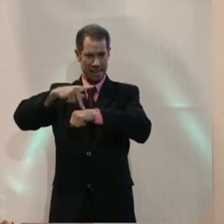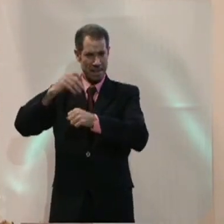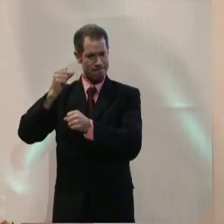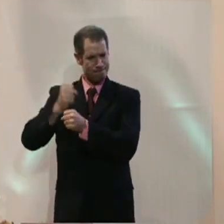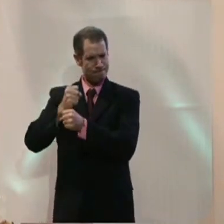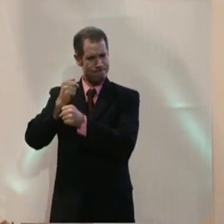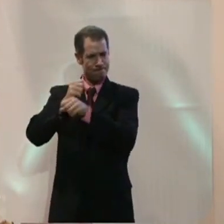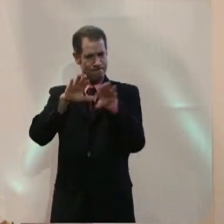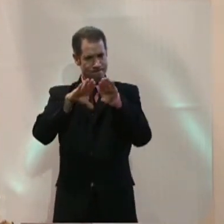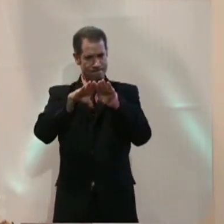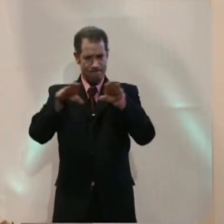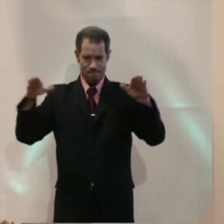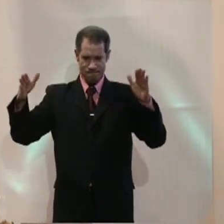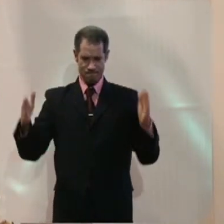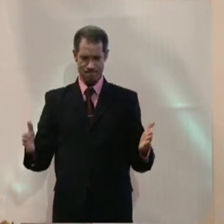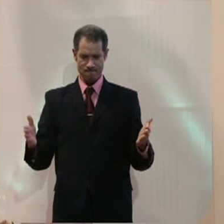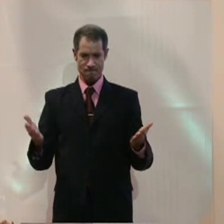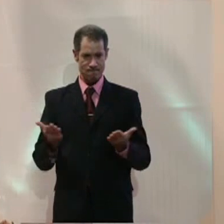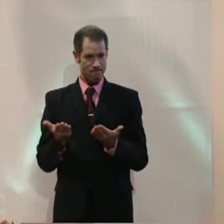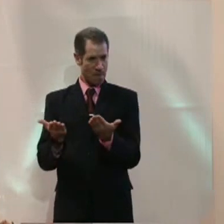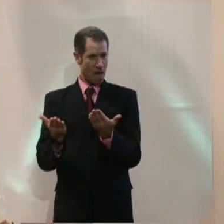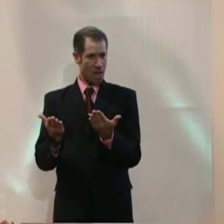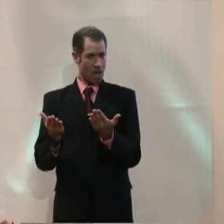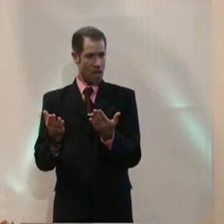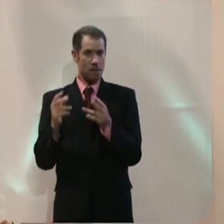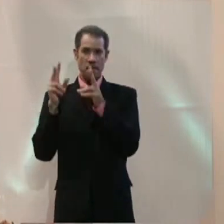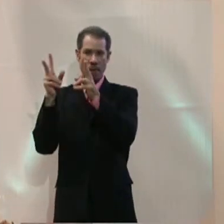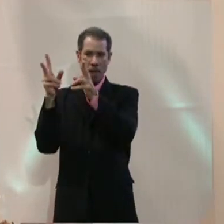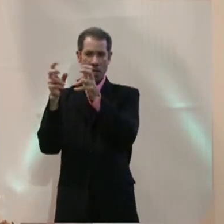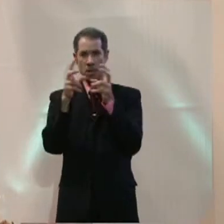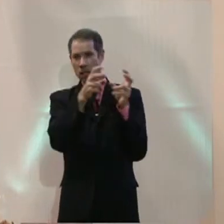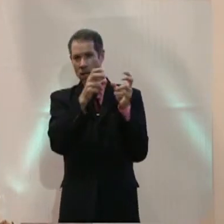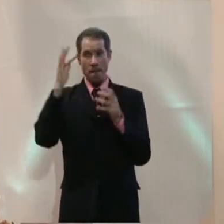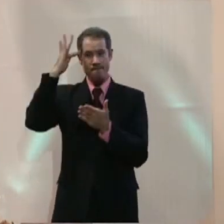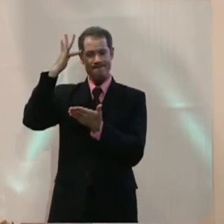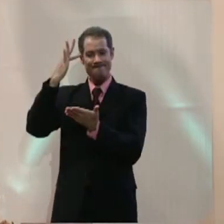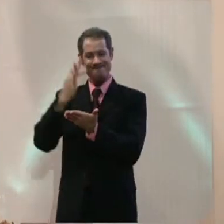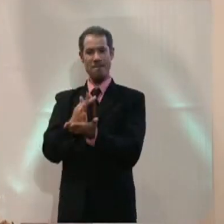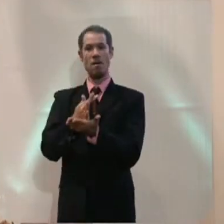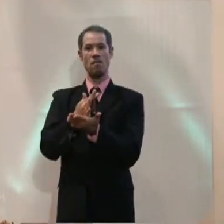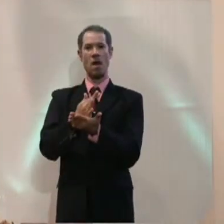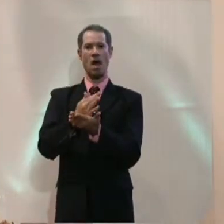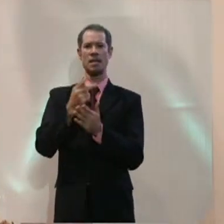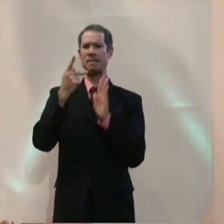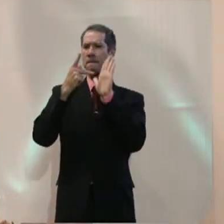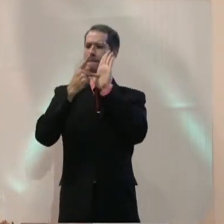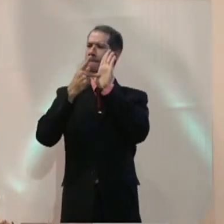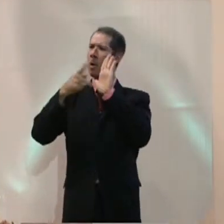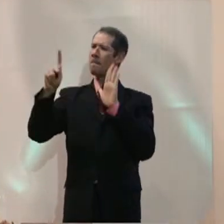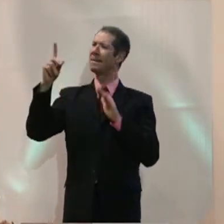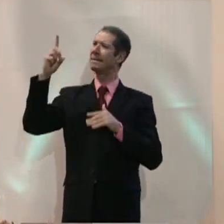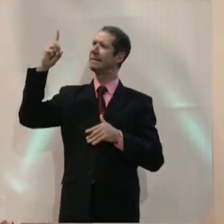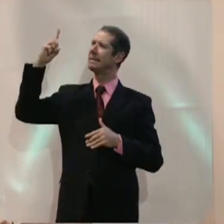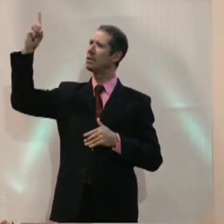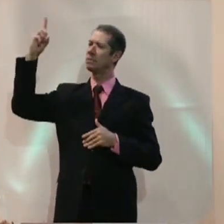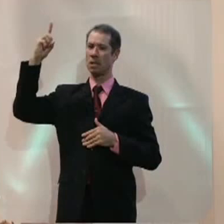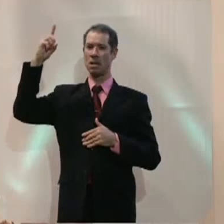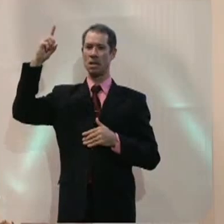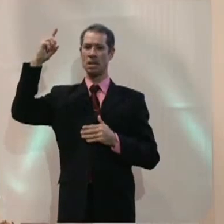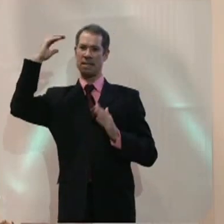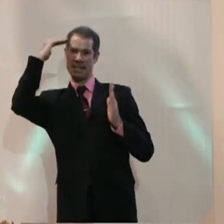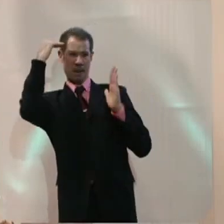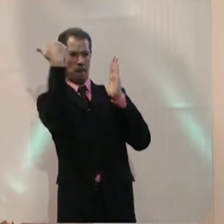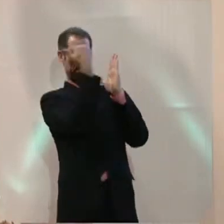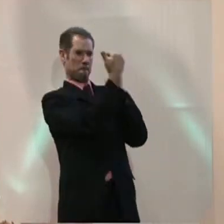como um alicerce e que vai poder enxergar pela fé as promessas de Deus se cumprindo